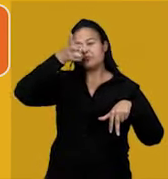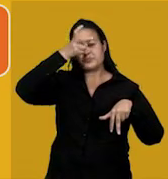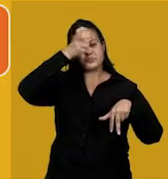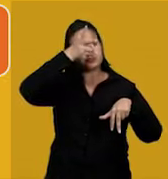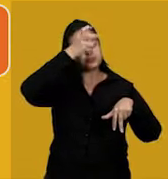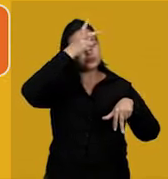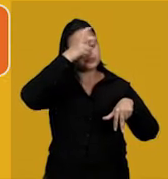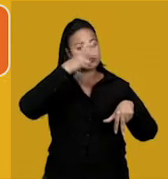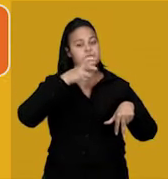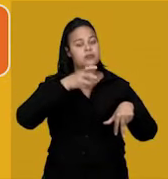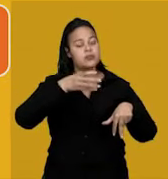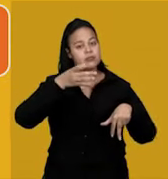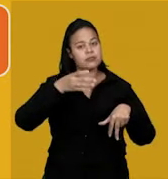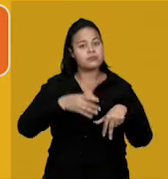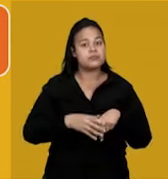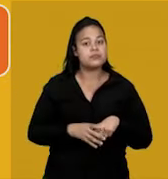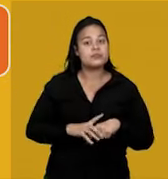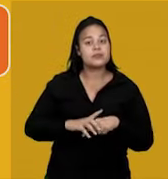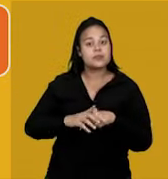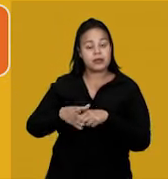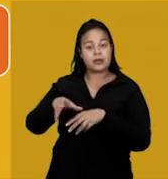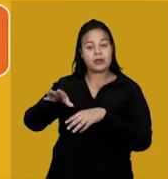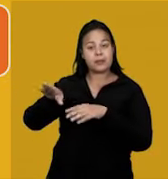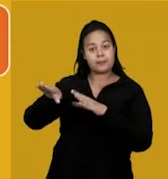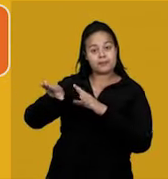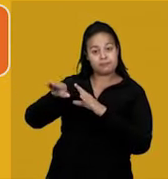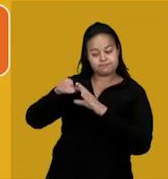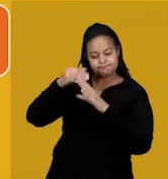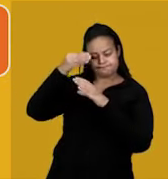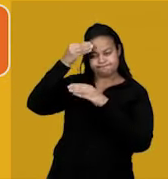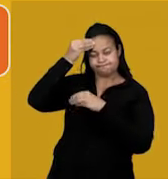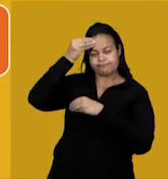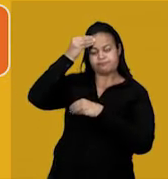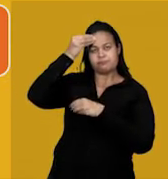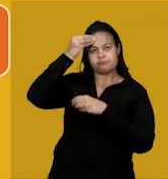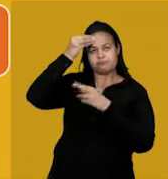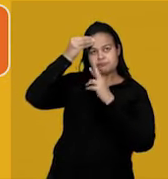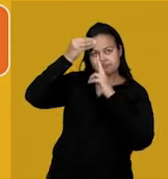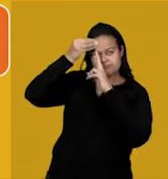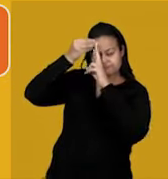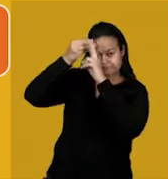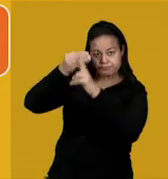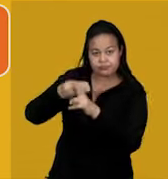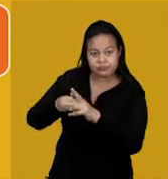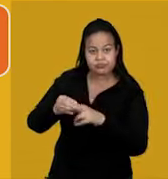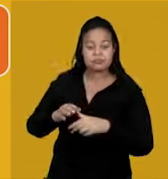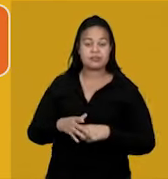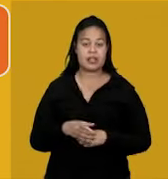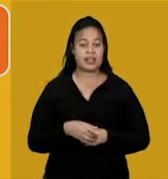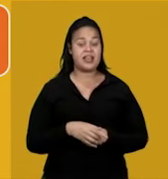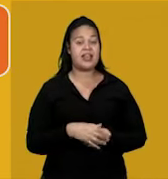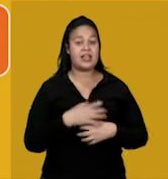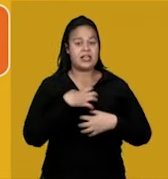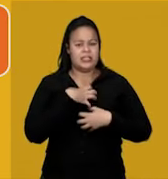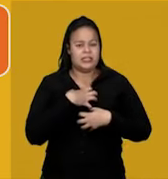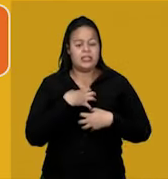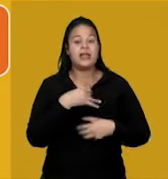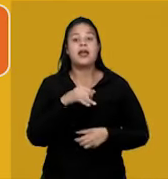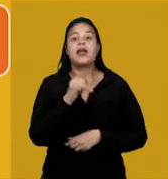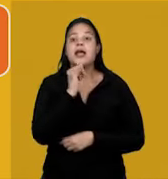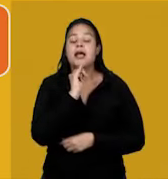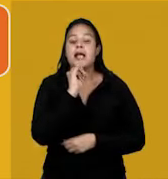as mensagens e elabora respostas. Por exemplo, o frio ele pode ser um estímulo